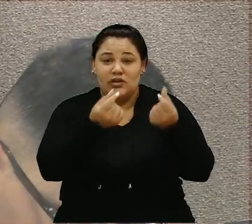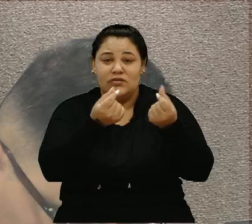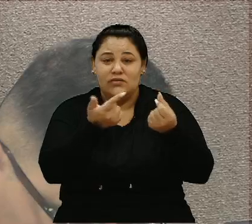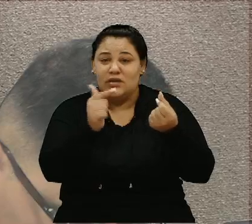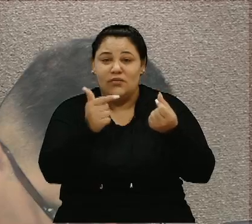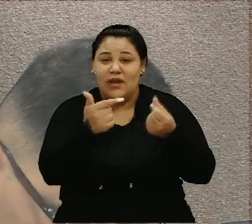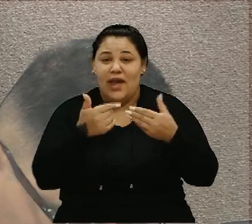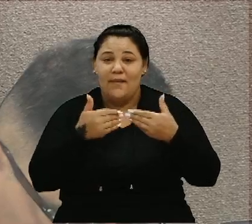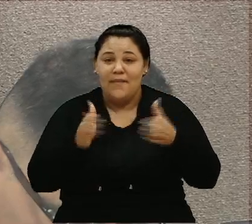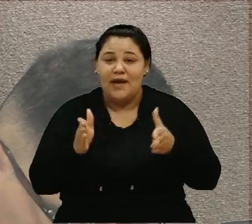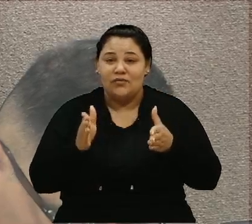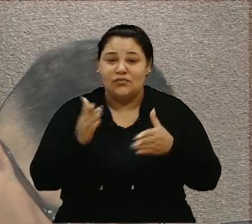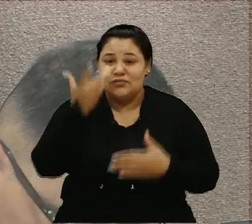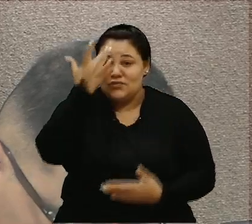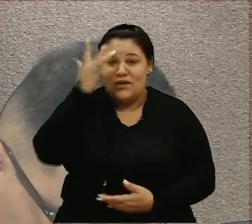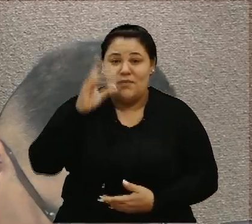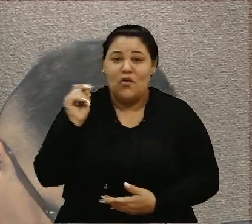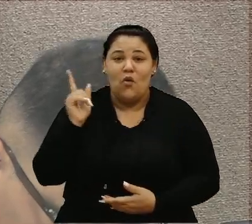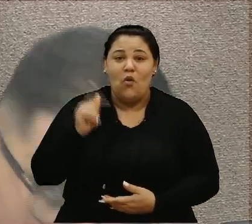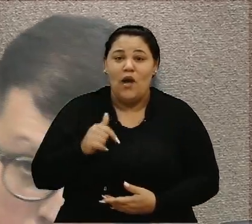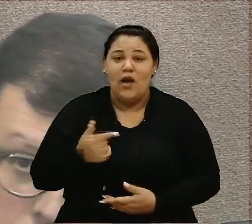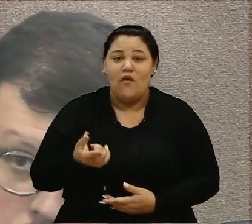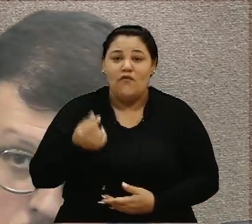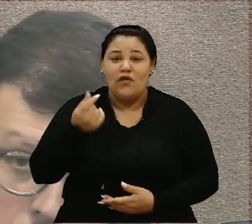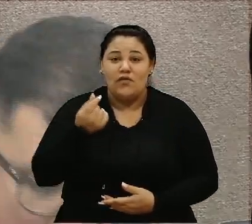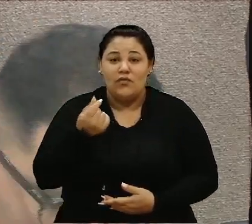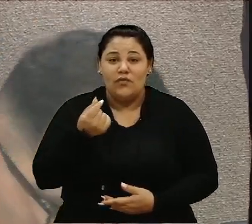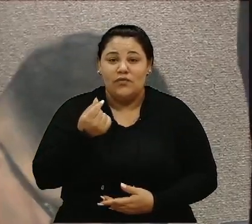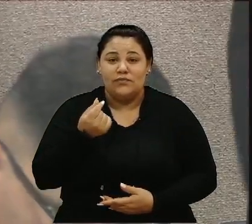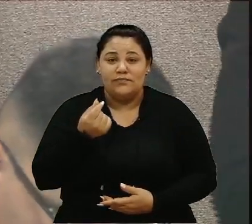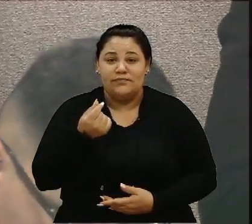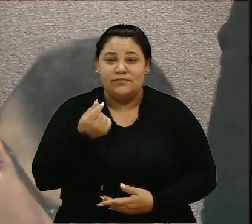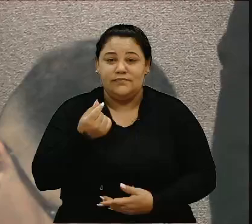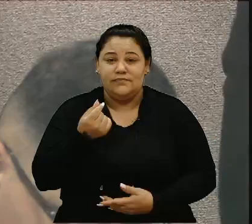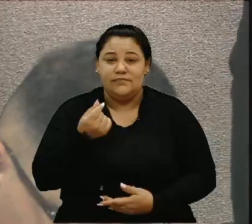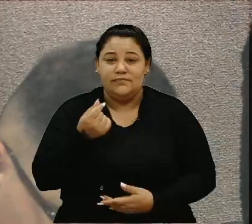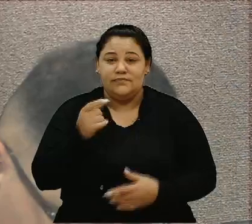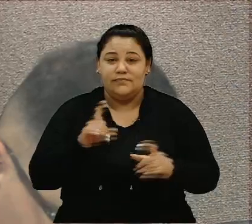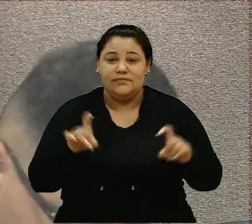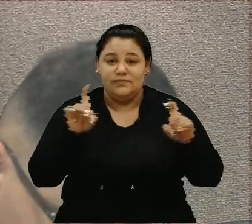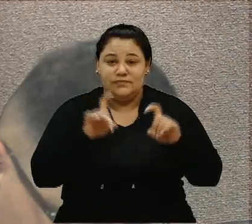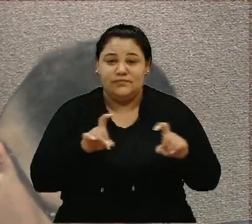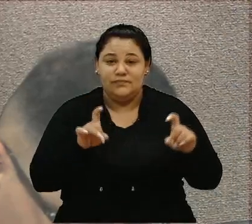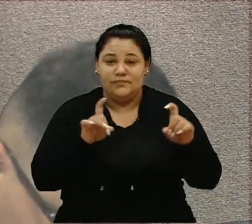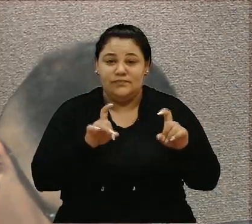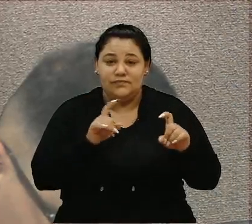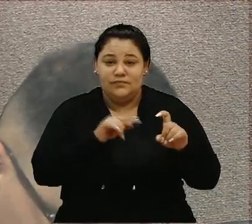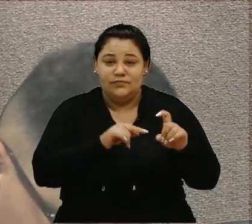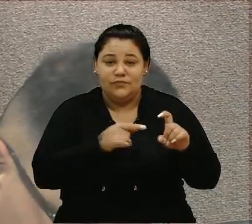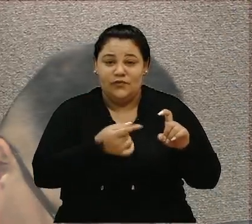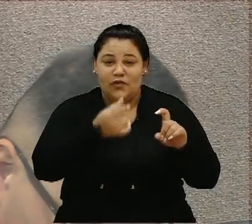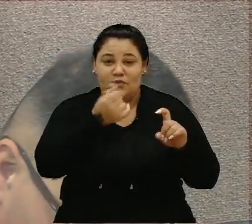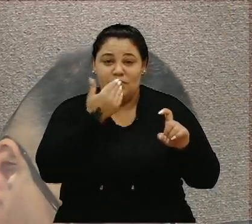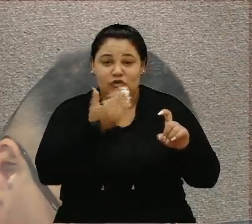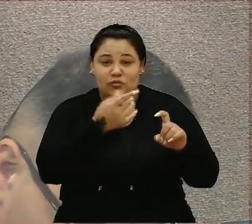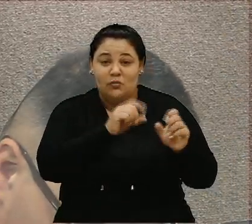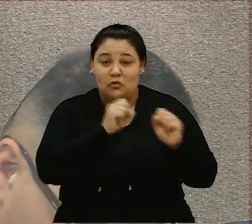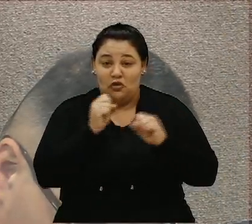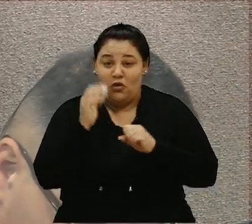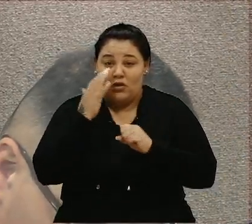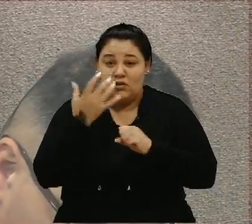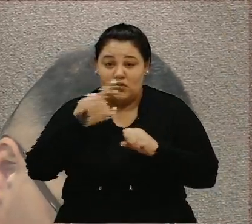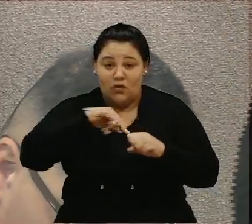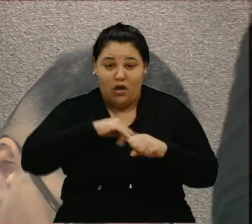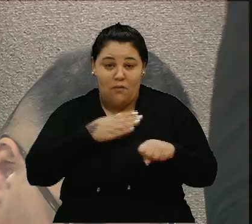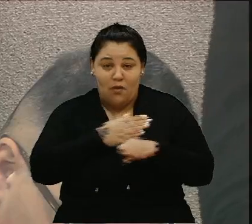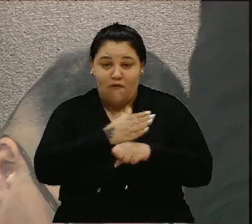gente nem sabe qual o valor que vai ser licitado o computador. Então, pode acontecer de nós aprovarmos hoje aqui